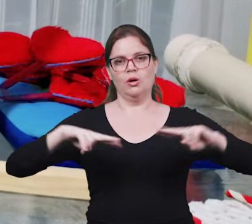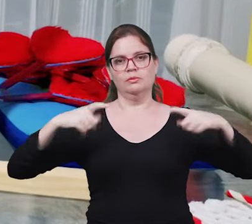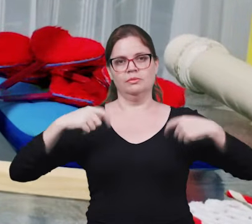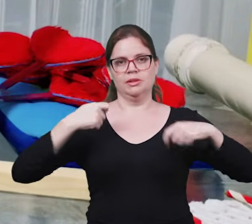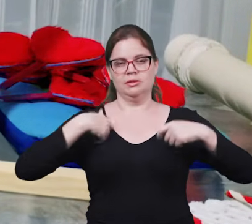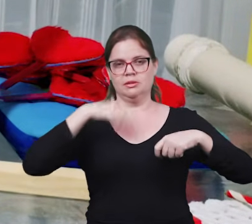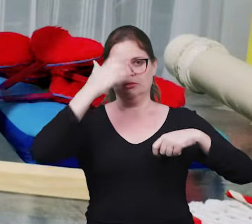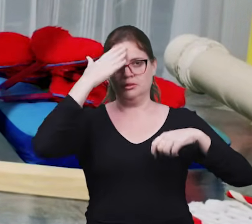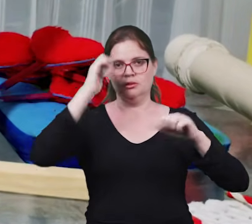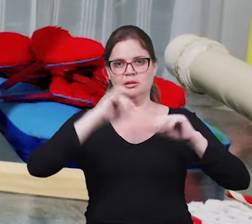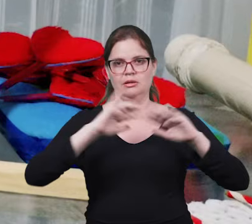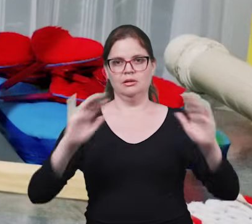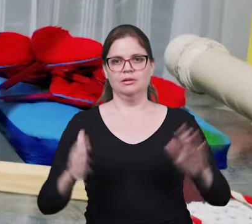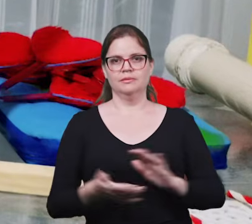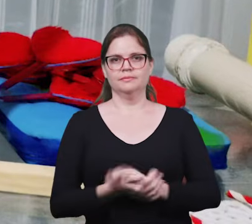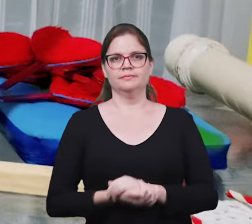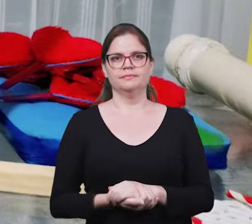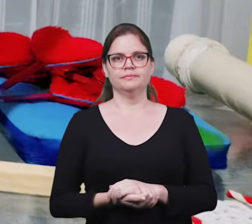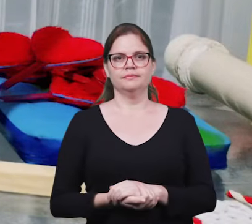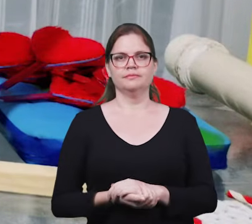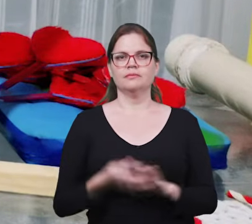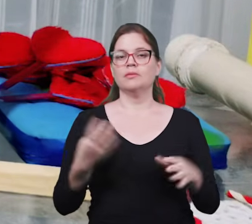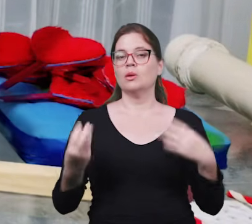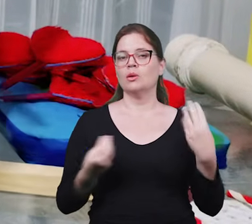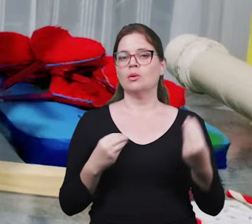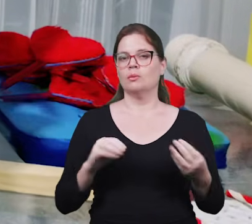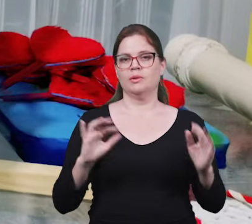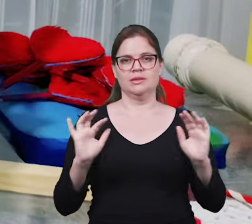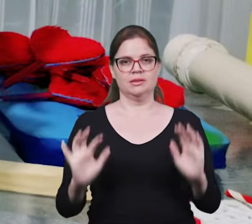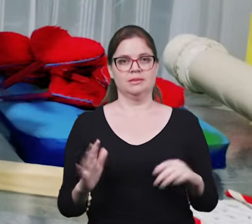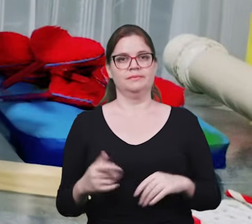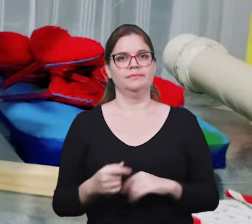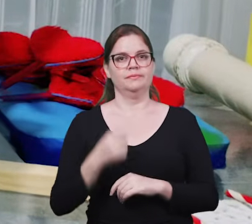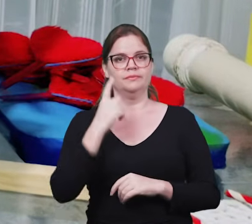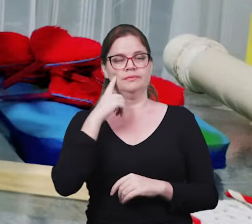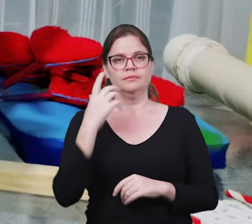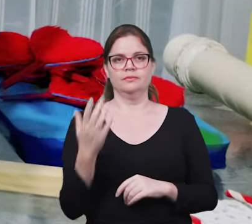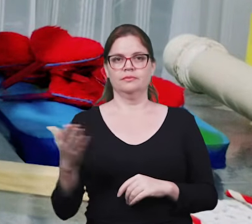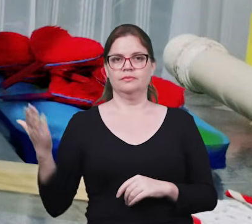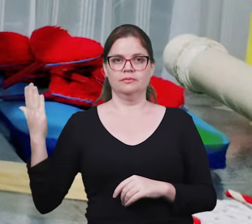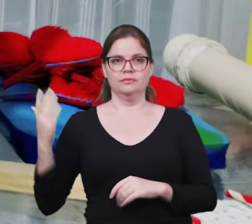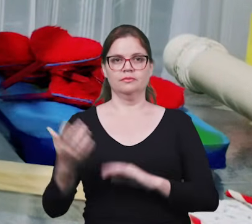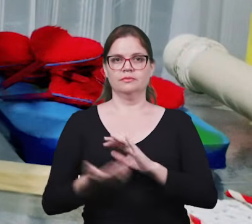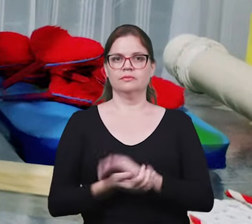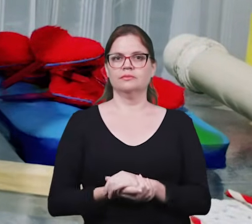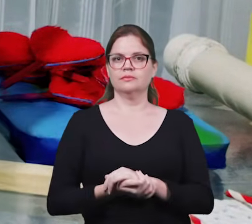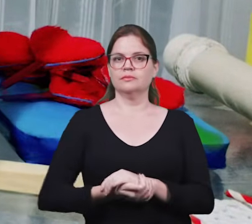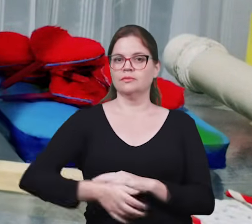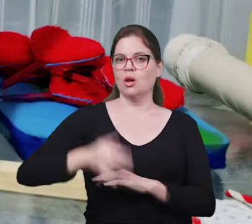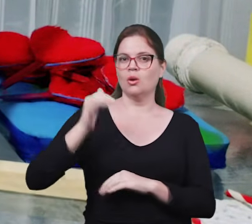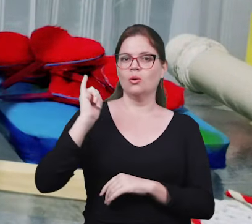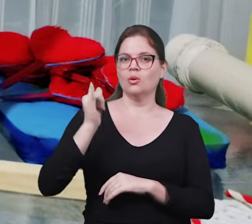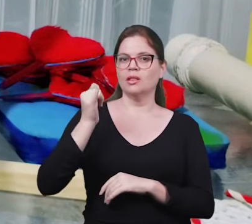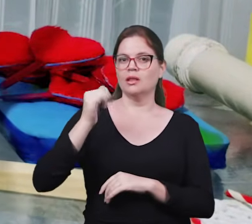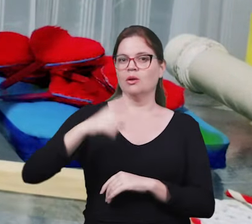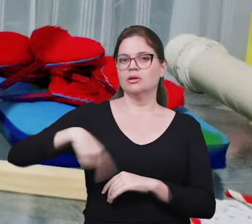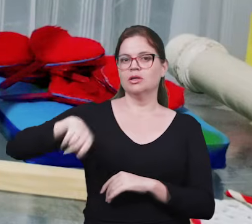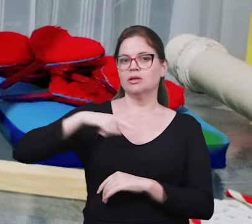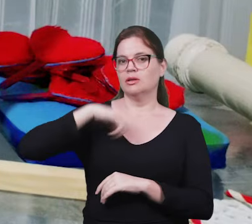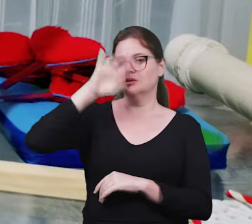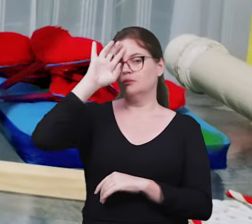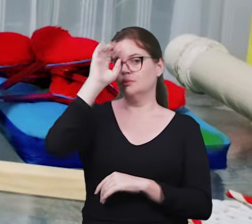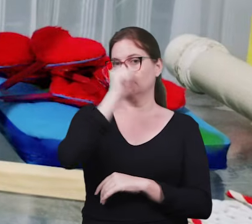de ser compreendida. Olha aqui. Como assim? Olha, contar o que nós aprendemos aqui na